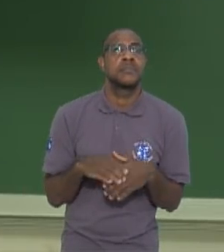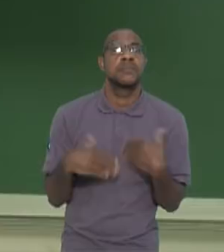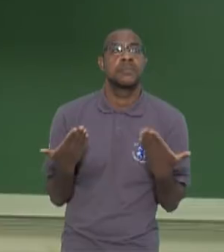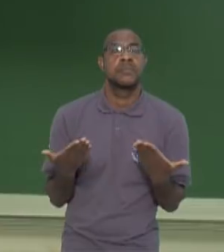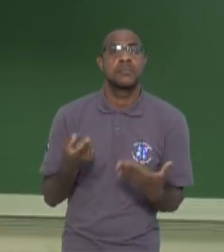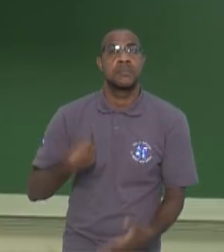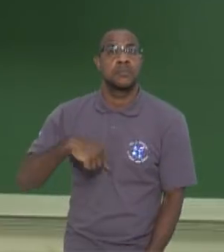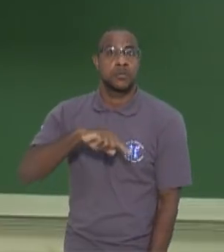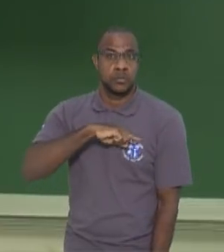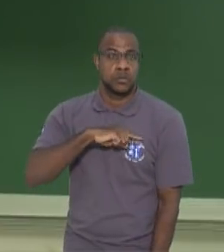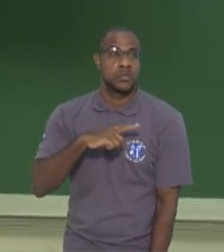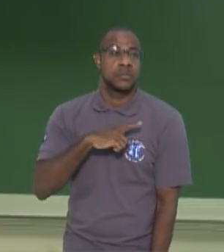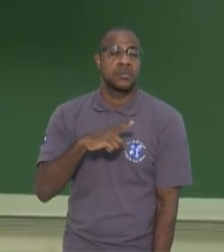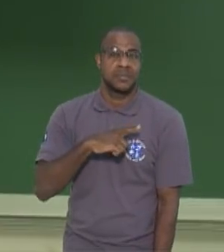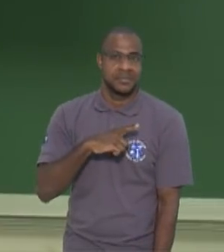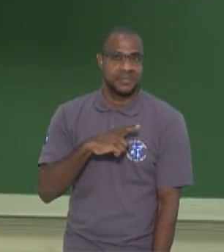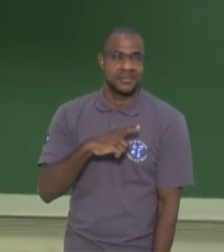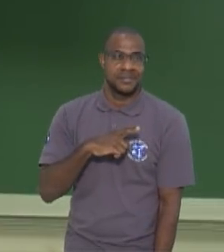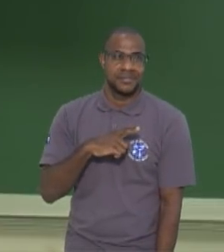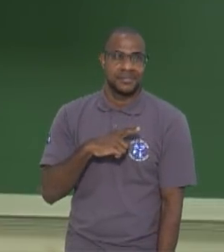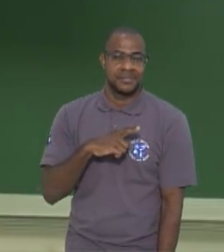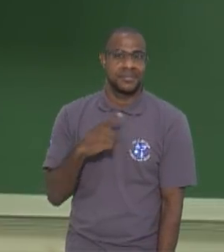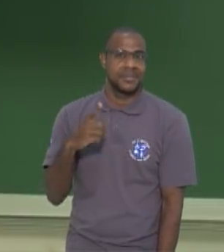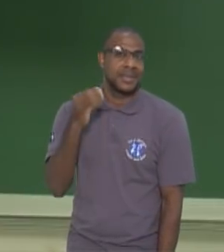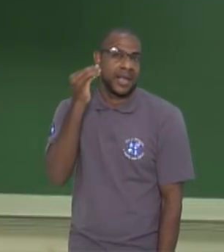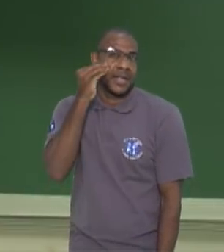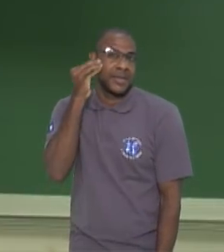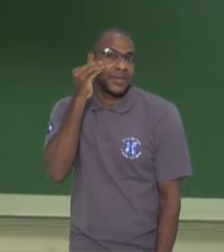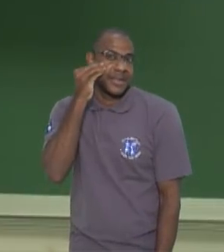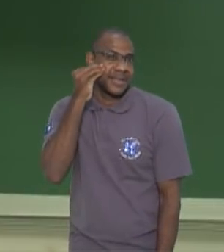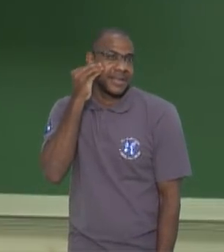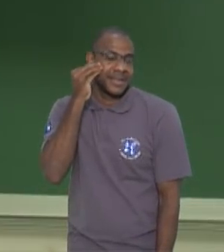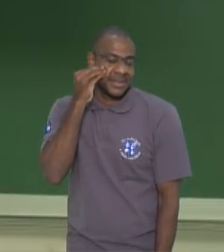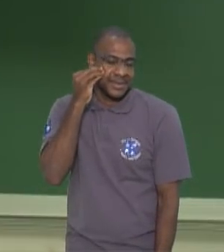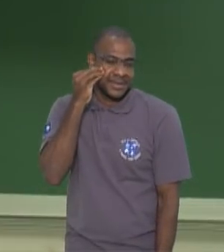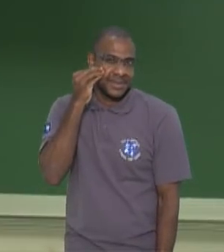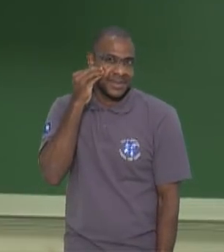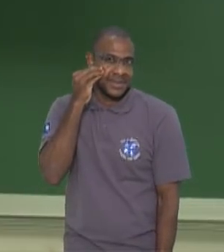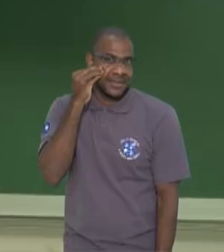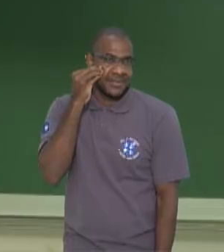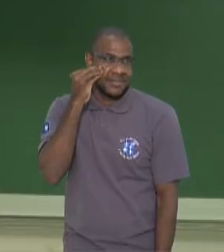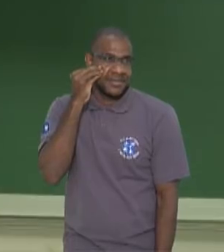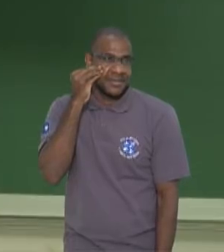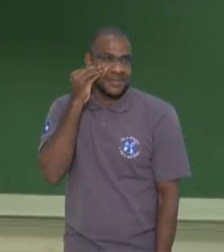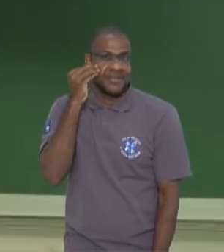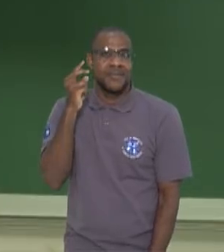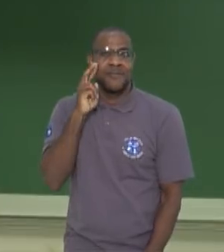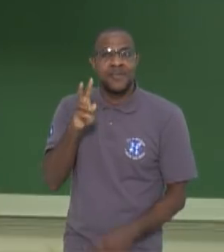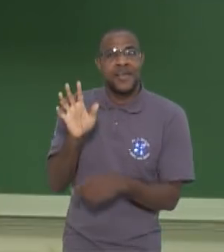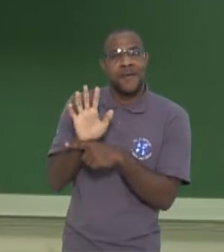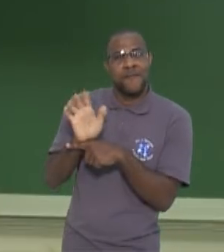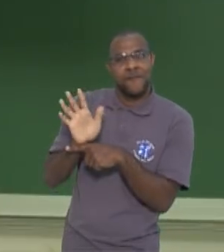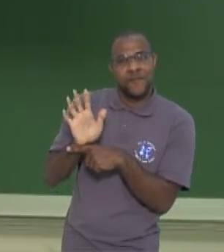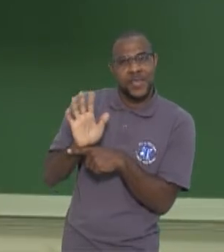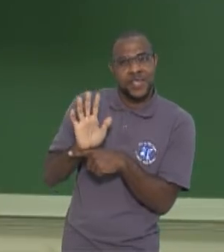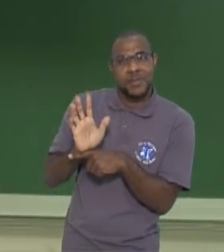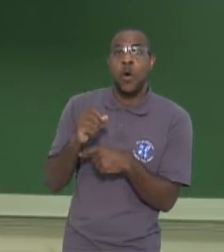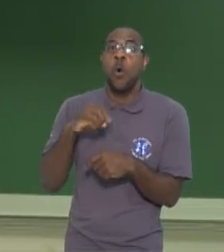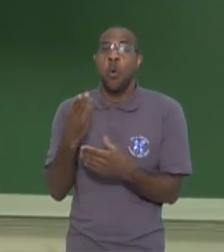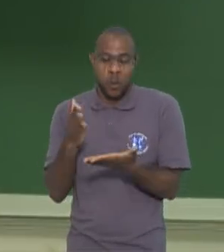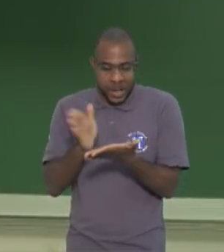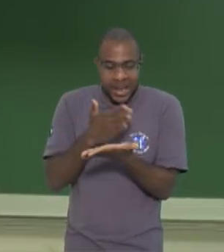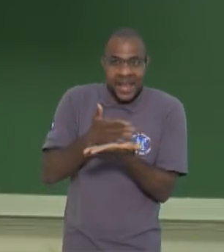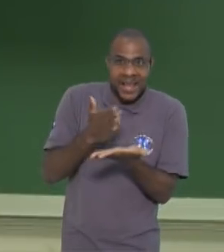Todos nós temos a nossa experiência em assistir diversos filmes ou ler quadrinhos, por